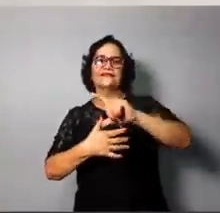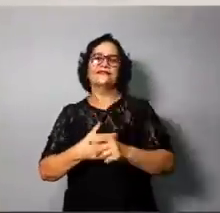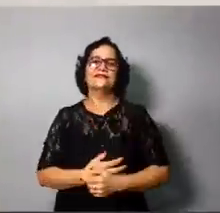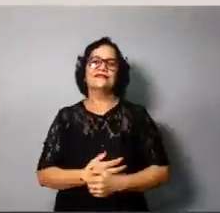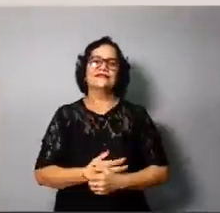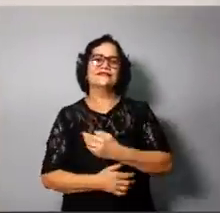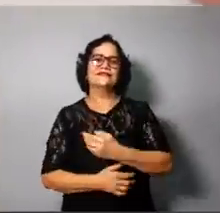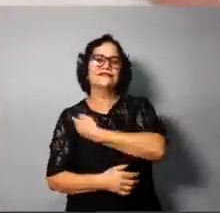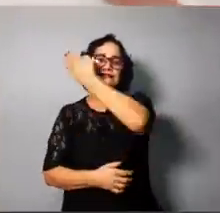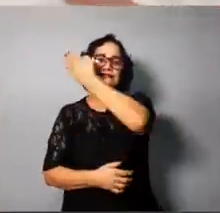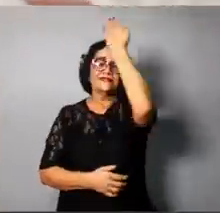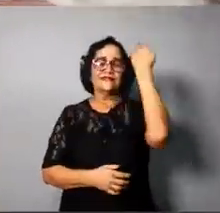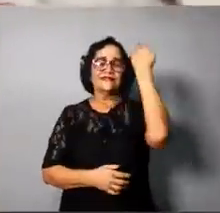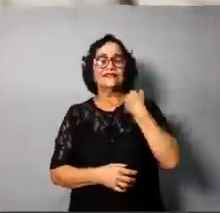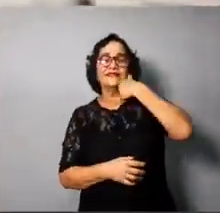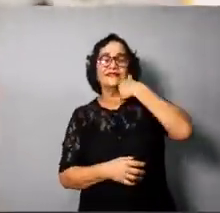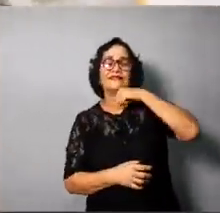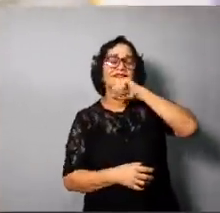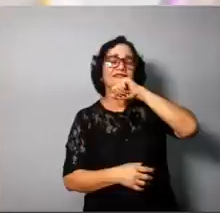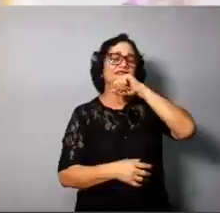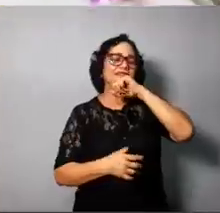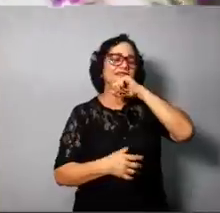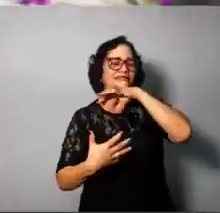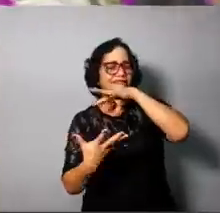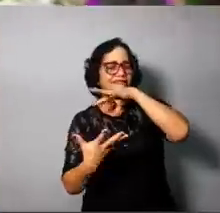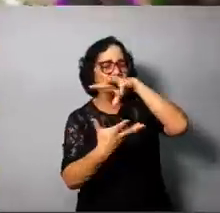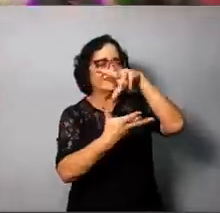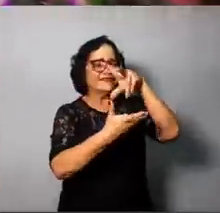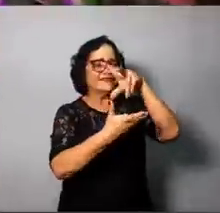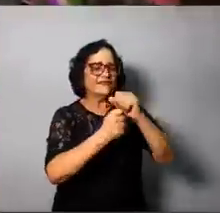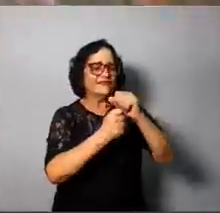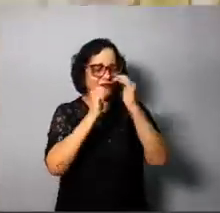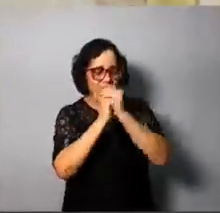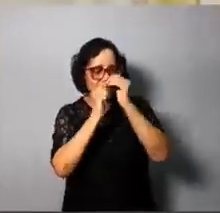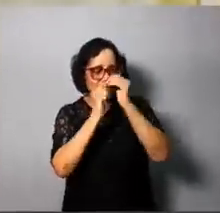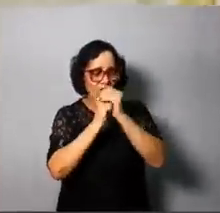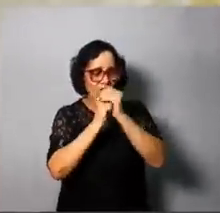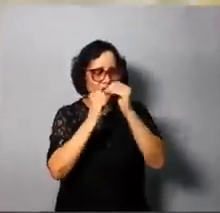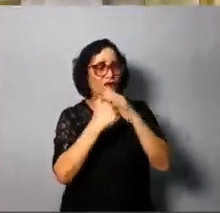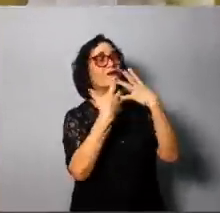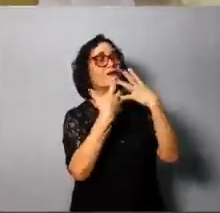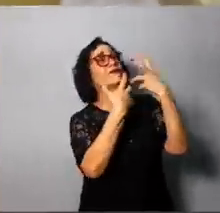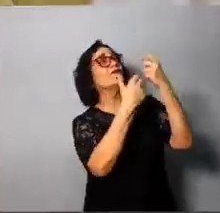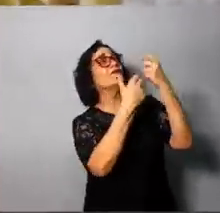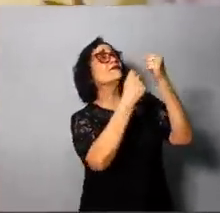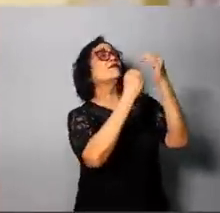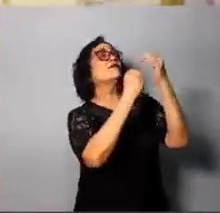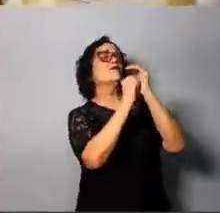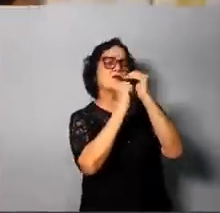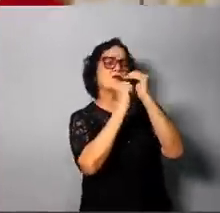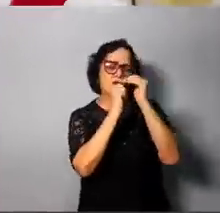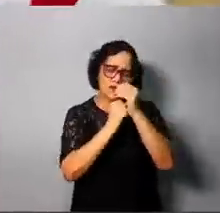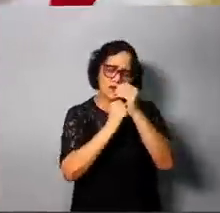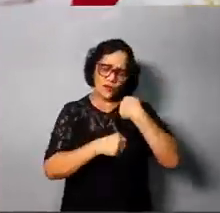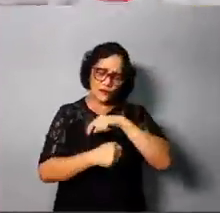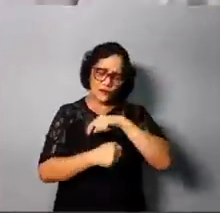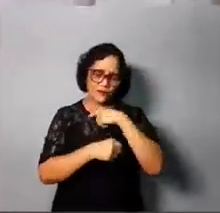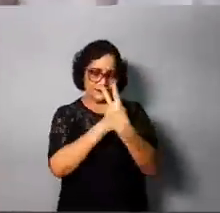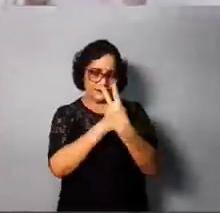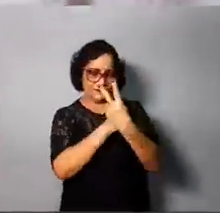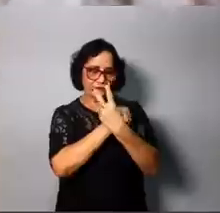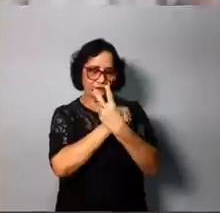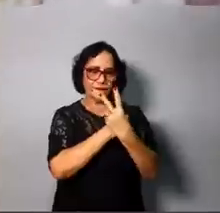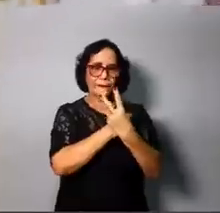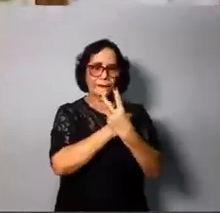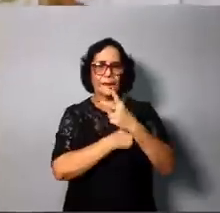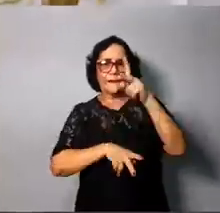Maria, mãe do universo, escuta esta prece e ora por nós. Que este